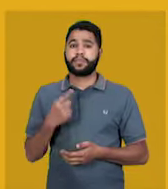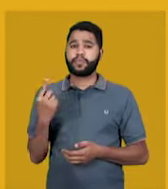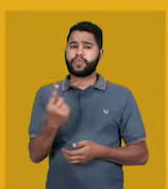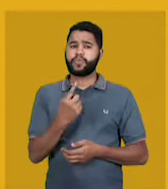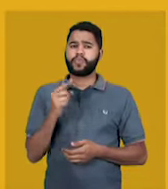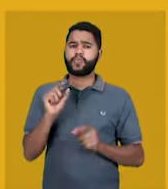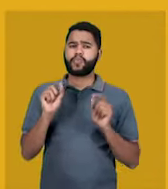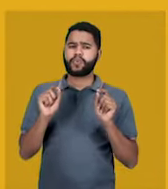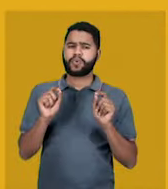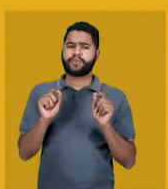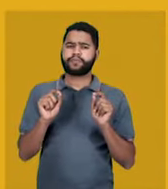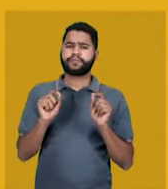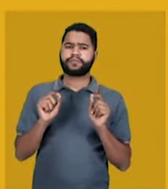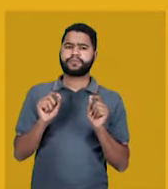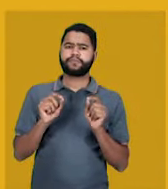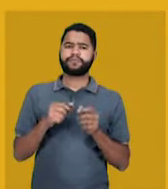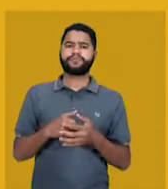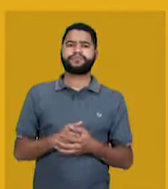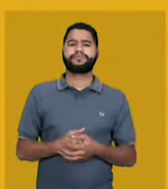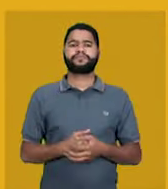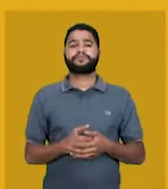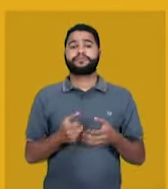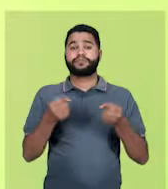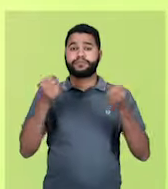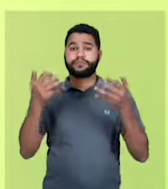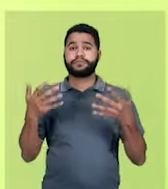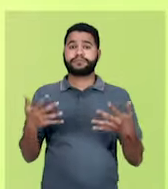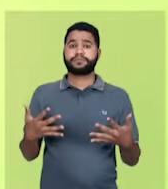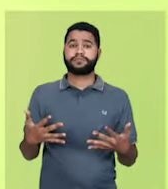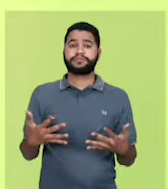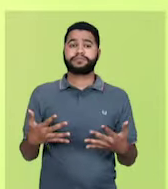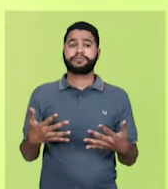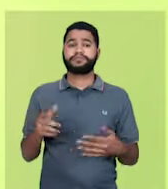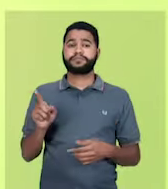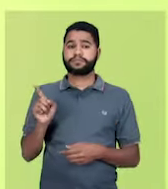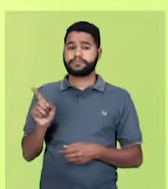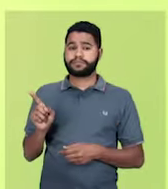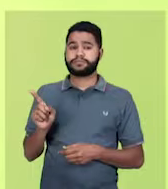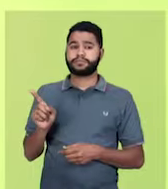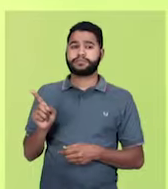seguinte. Nós falamos que esse comprimento aqui, ó,